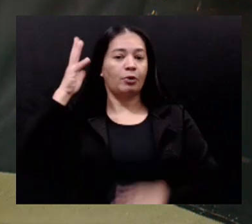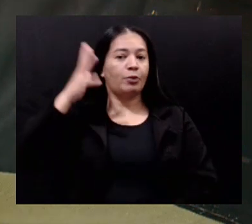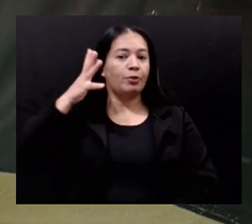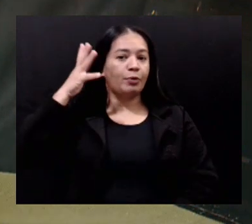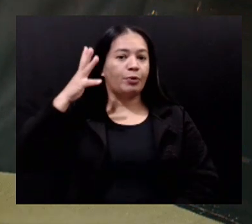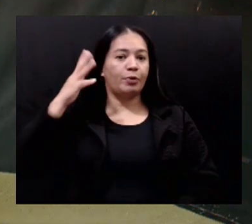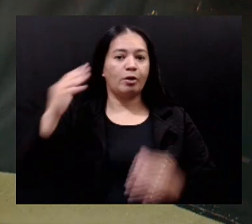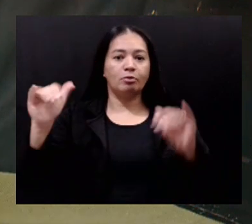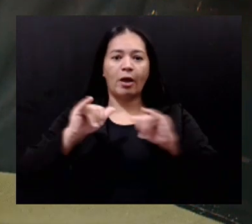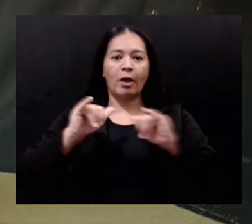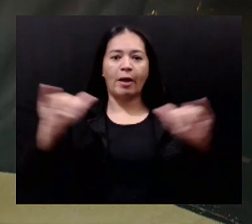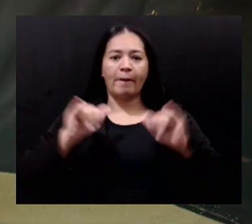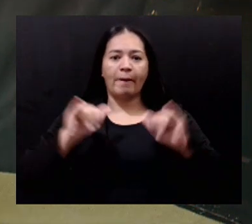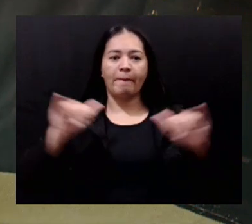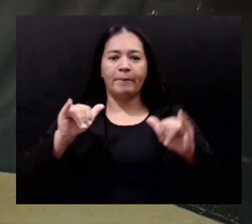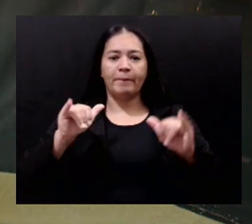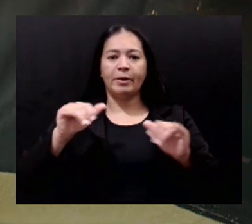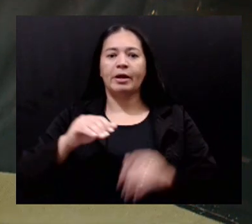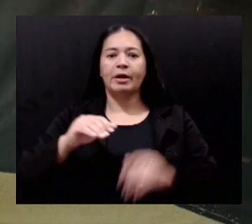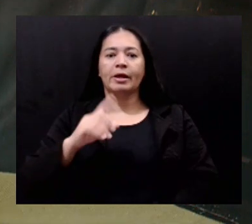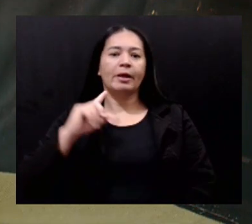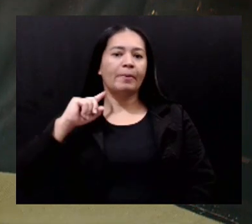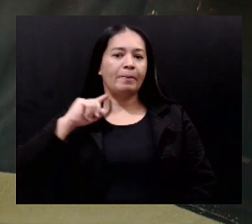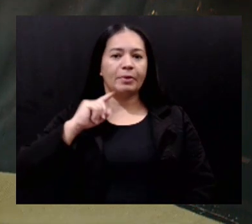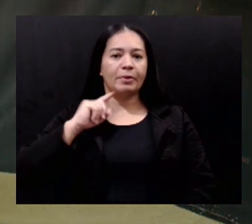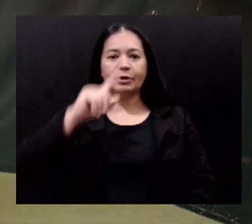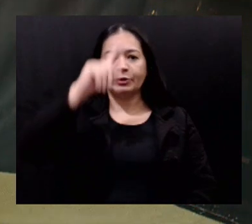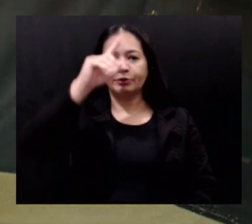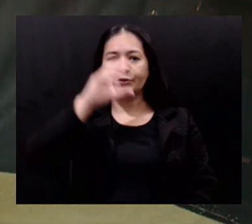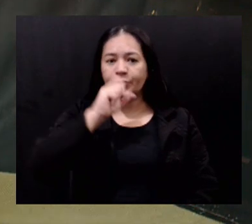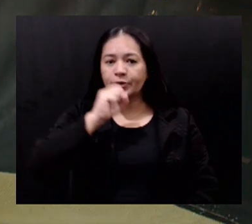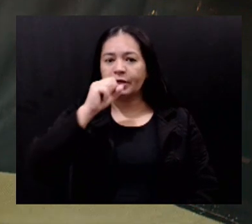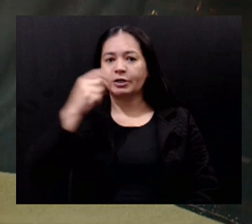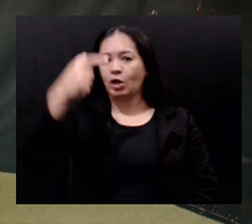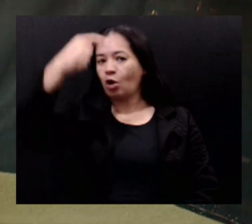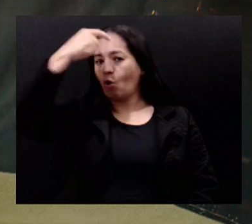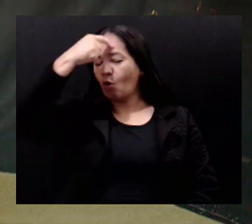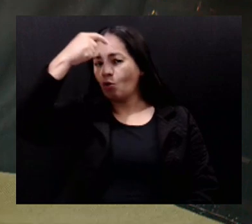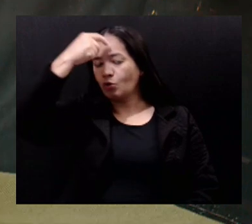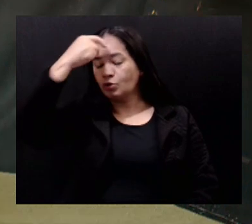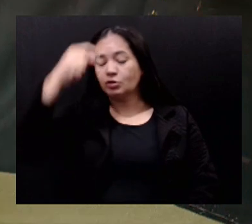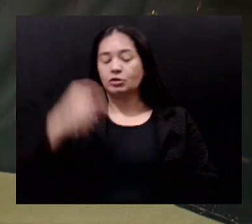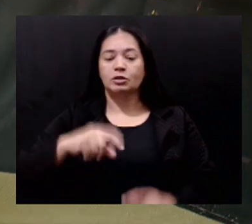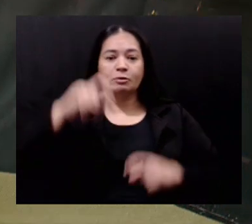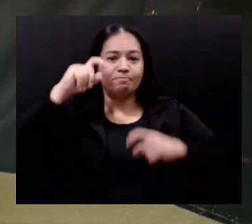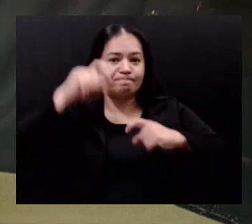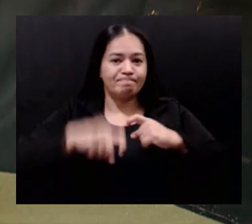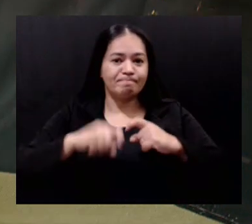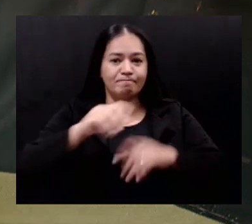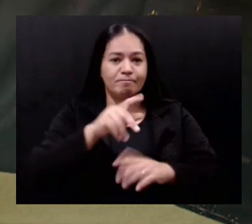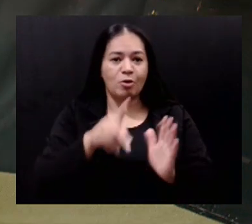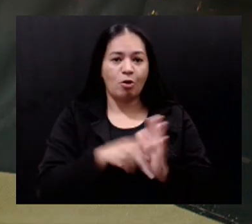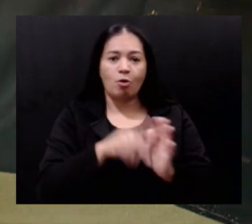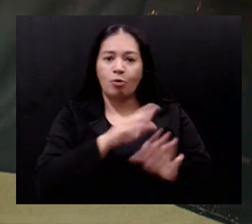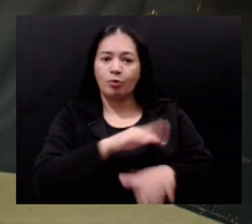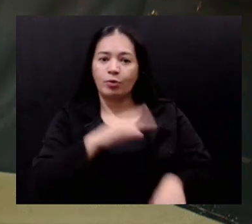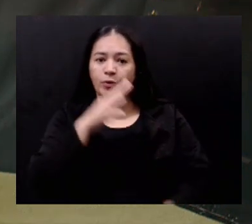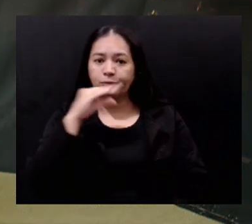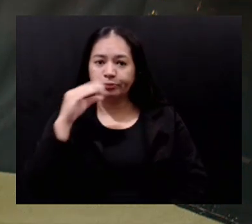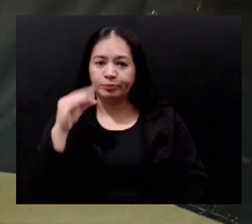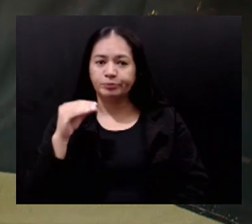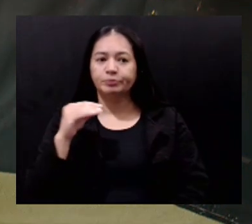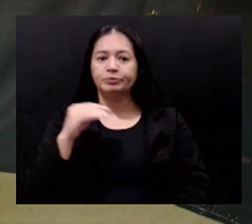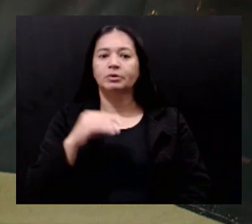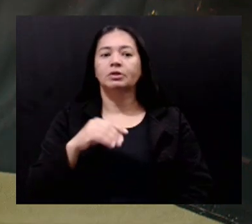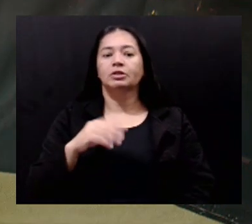Laranja, que é dedicada à conscientização sobre o abuso e a exploração sexual de crianças e adolescentes. E desde janeiro,